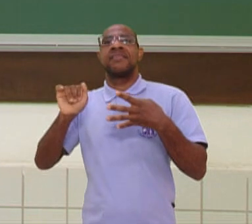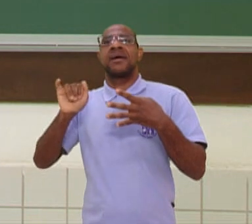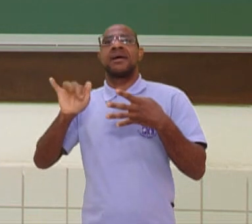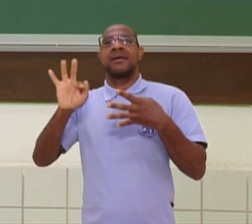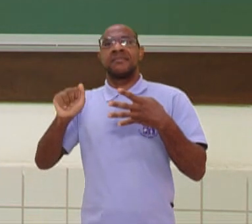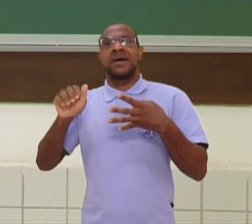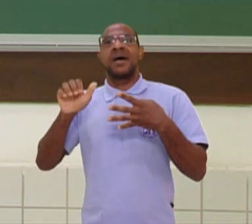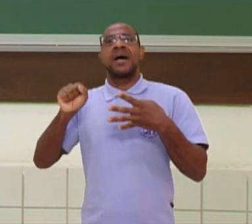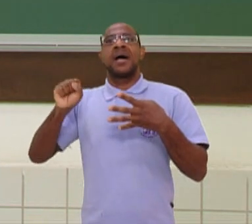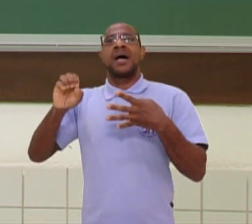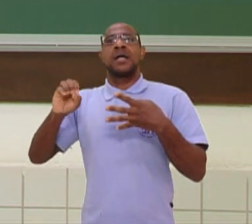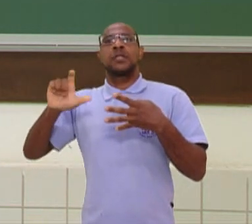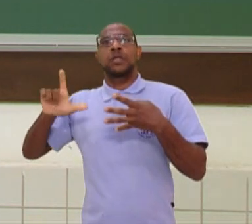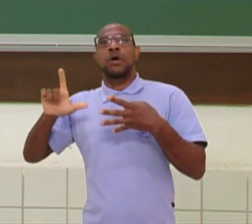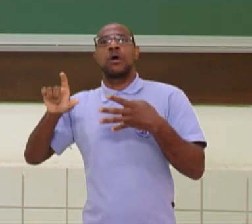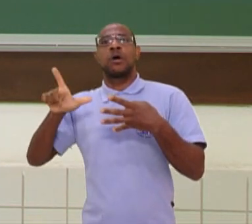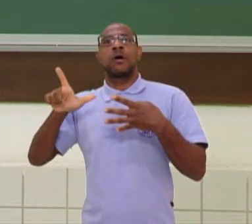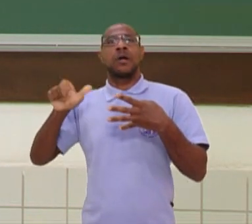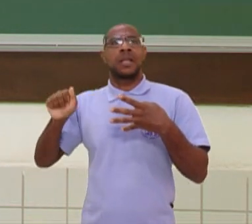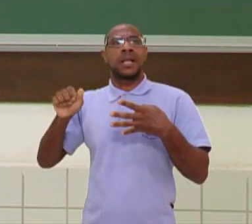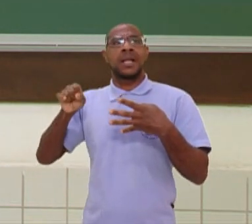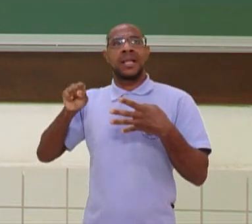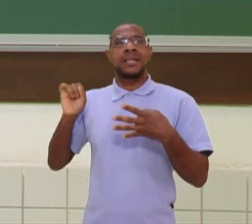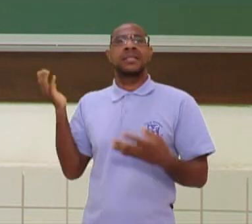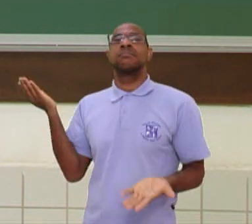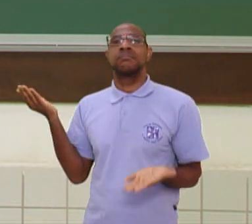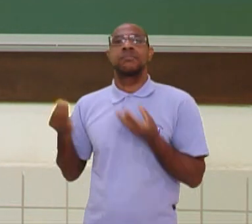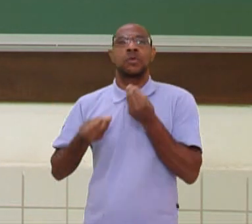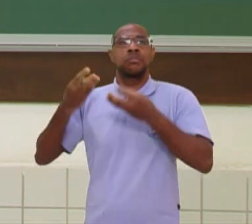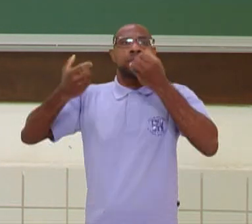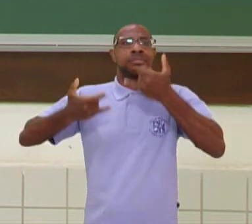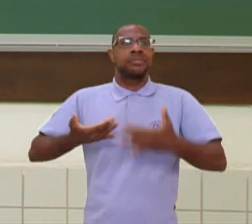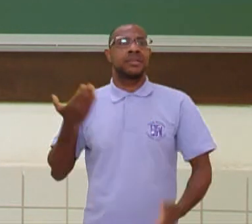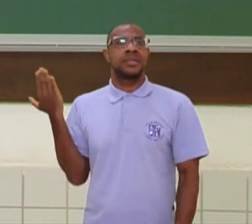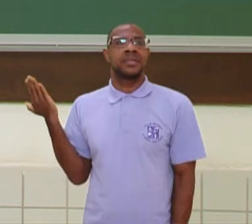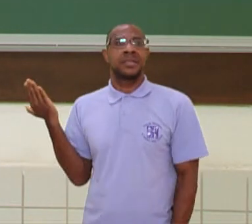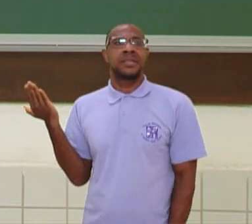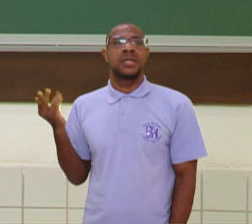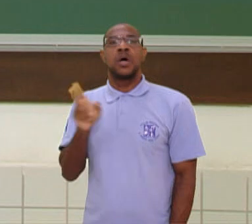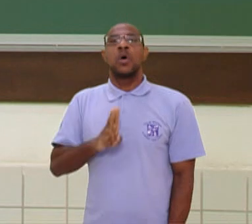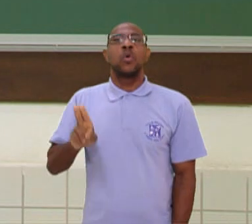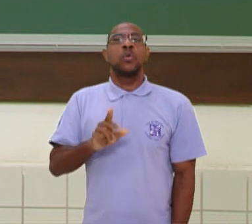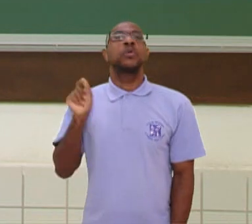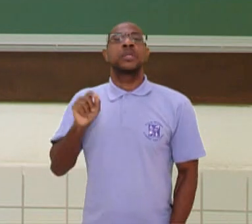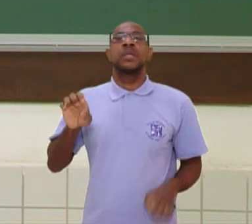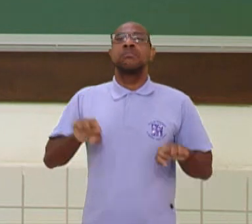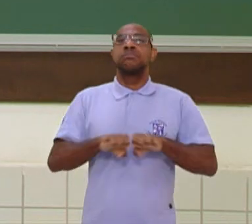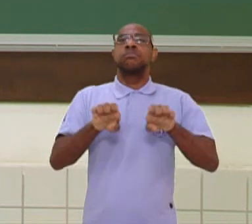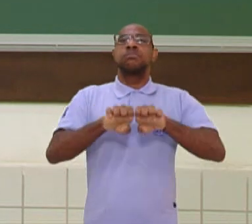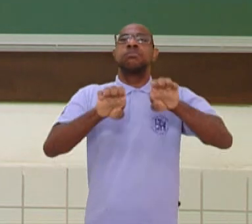com a estrutura que, olha a época que a gente teve ali, basicamente 1000 anos no passado, e a gente utiliza essa estruturação. Só que, lógico,